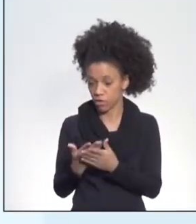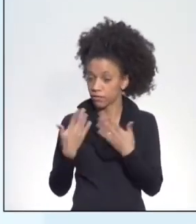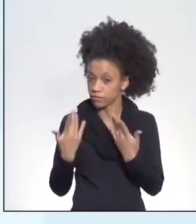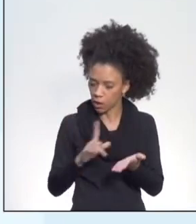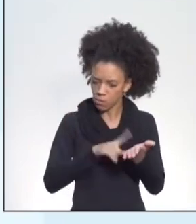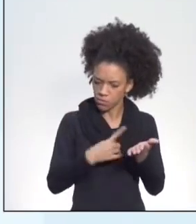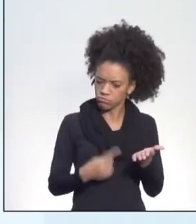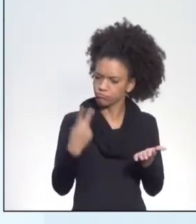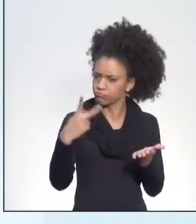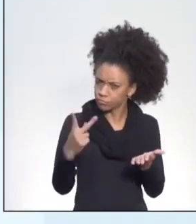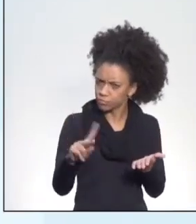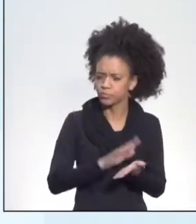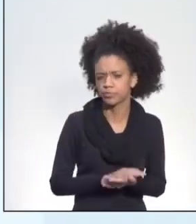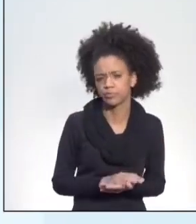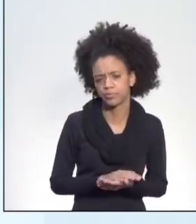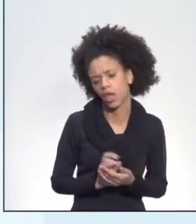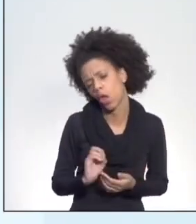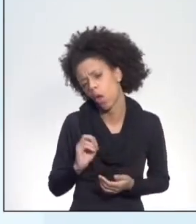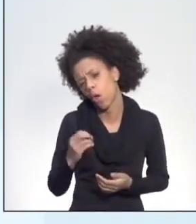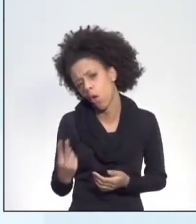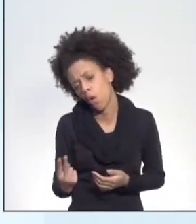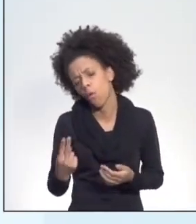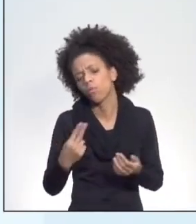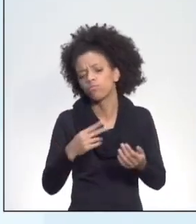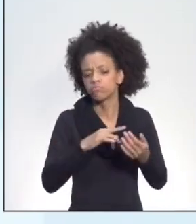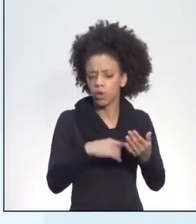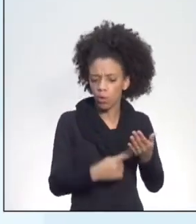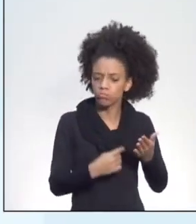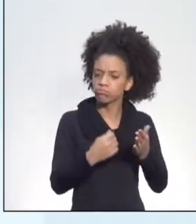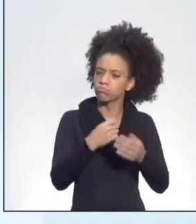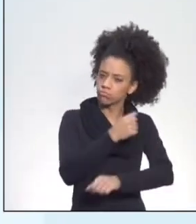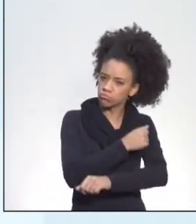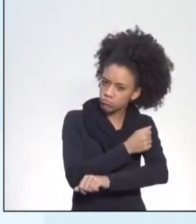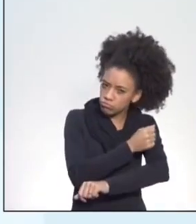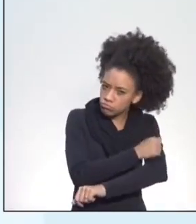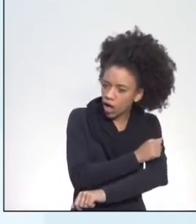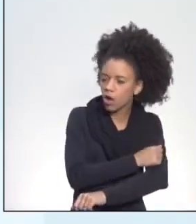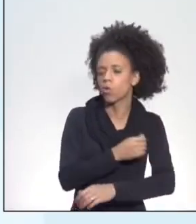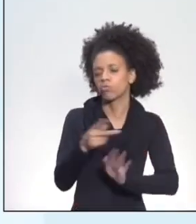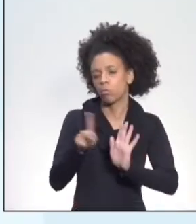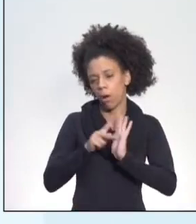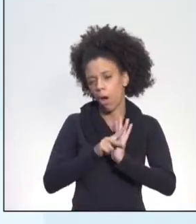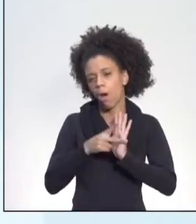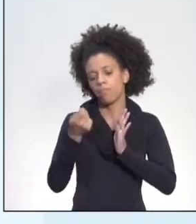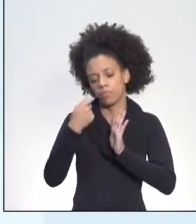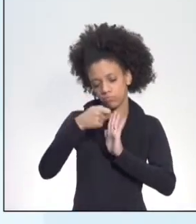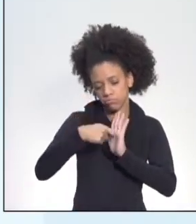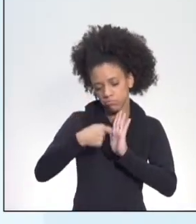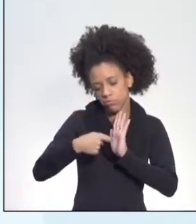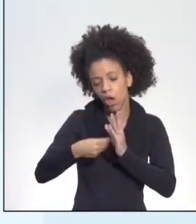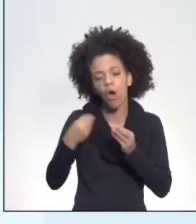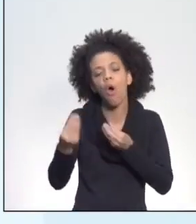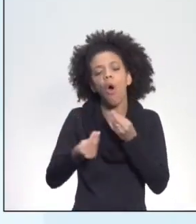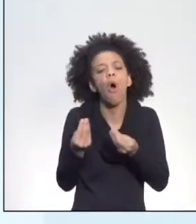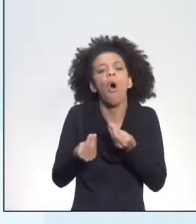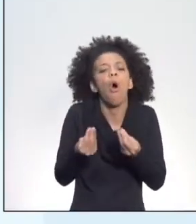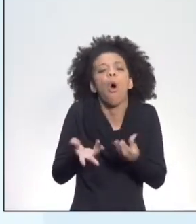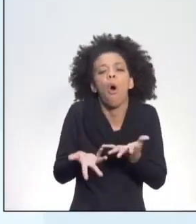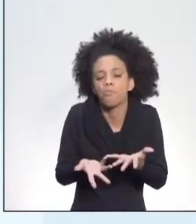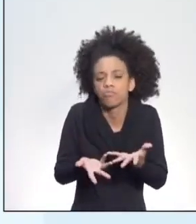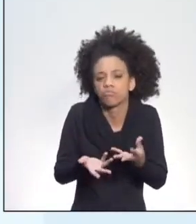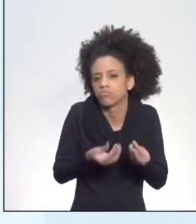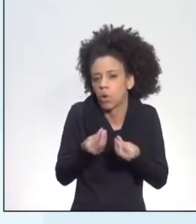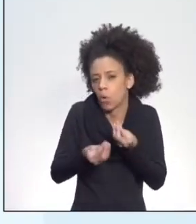desenho de vocês, ou o caderninho de notas de vocês, escrevam, desenhem livremente como que vocês esbocem, como que